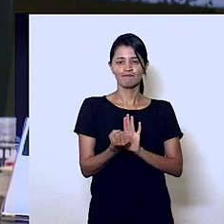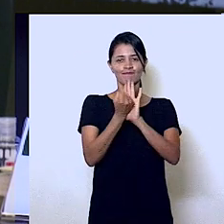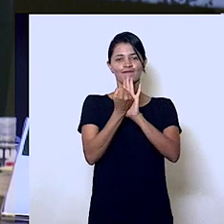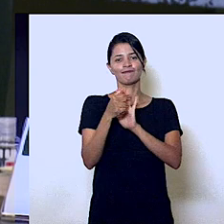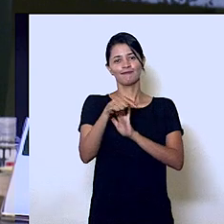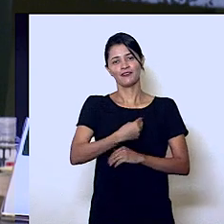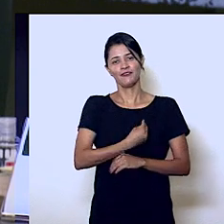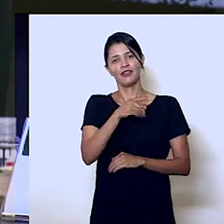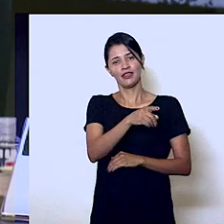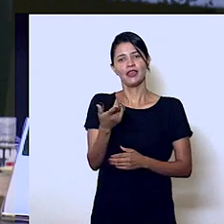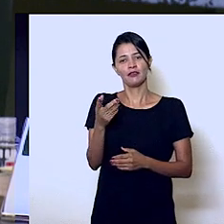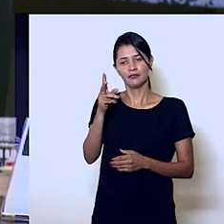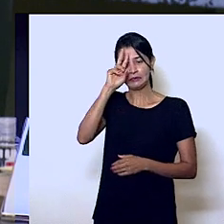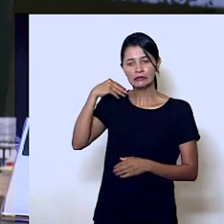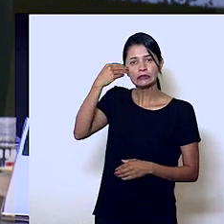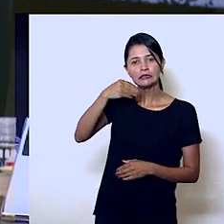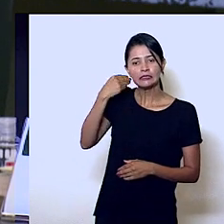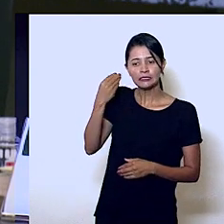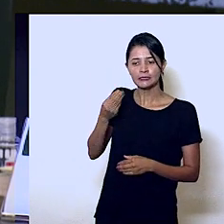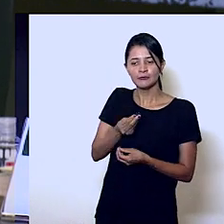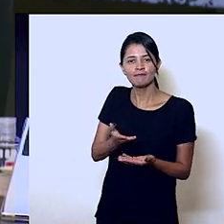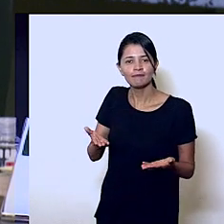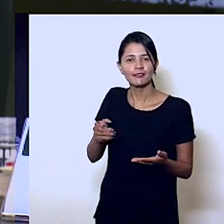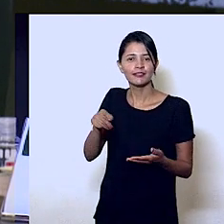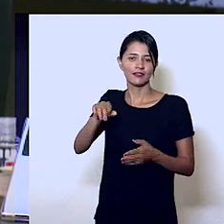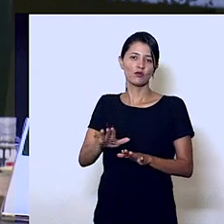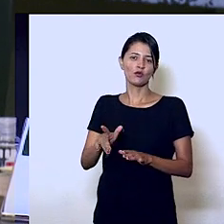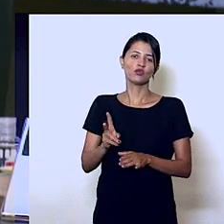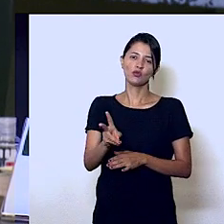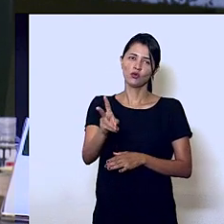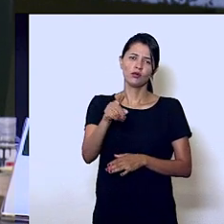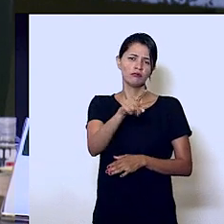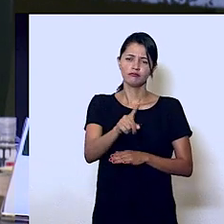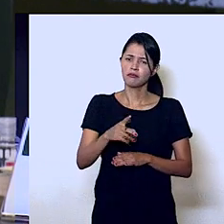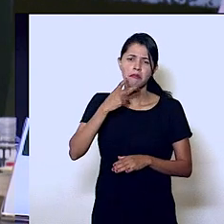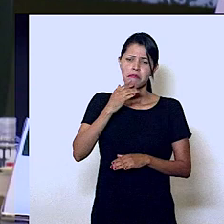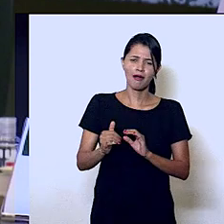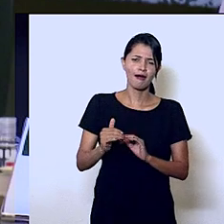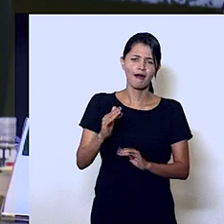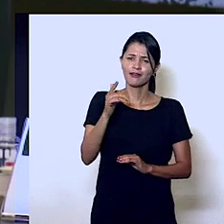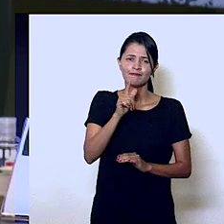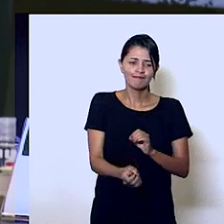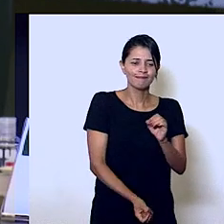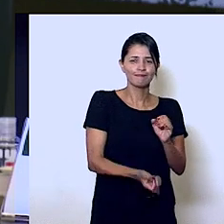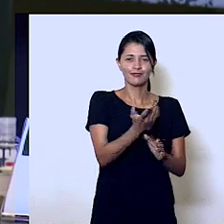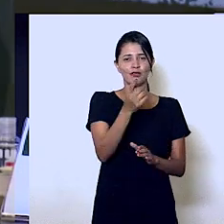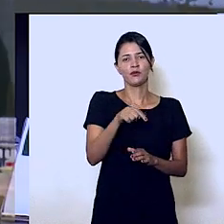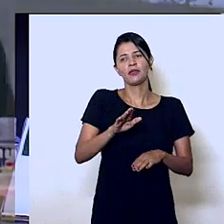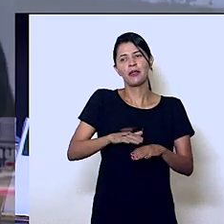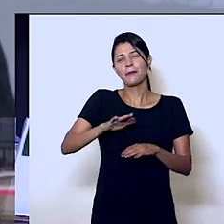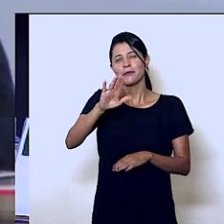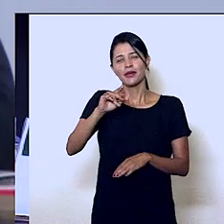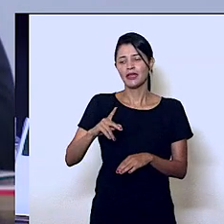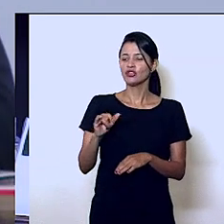Lima, sem dúvida alguma, um dos pais fundadores, mais até do que da diplomacia comercial, mas